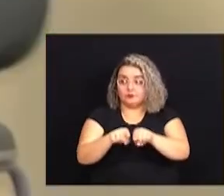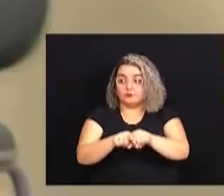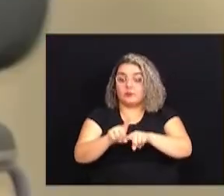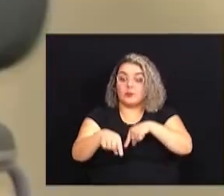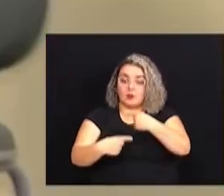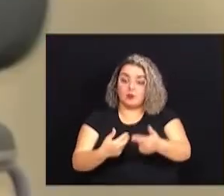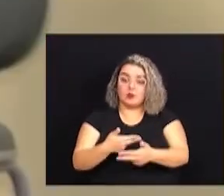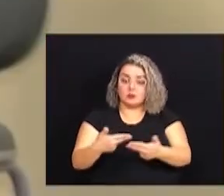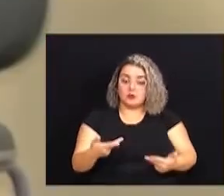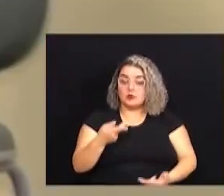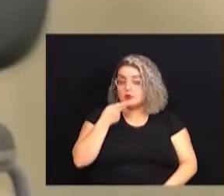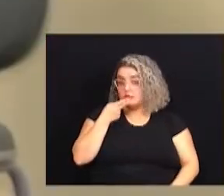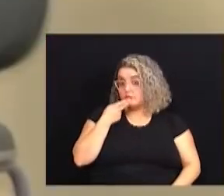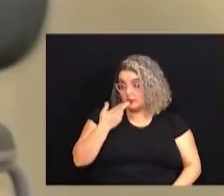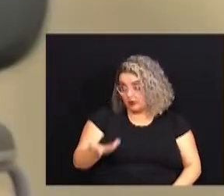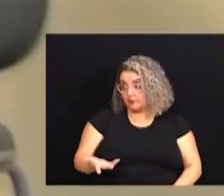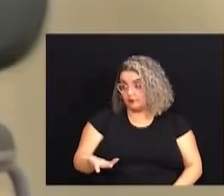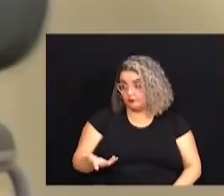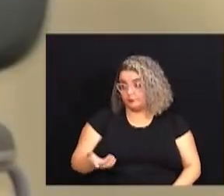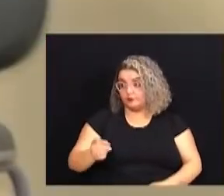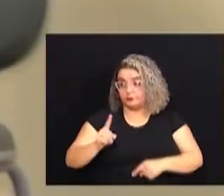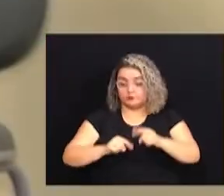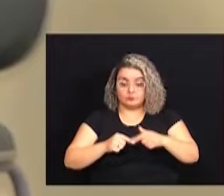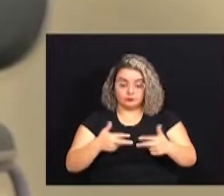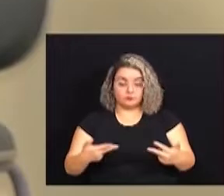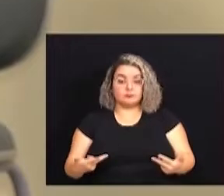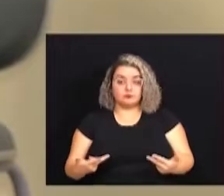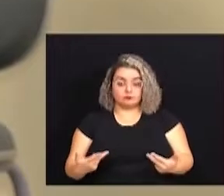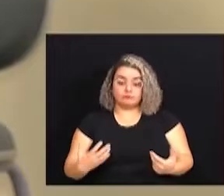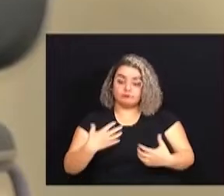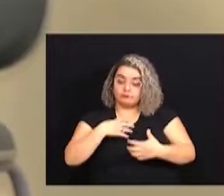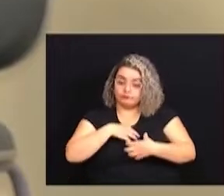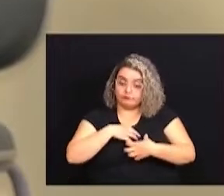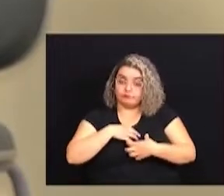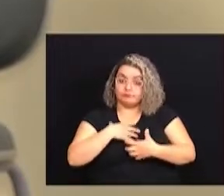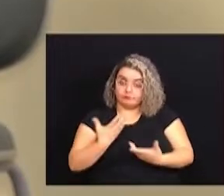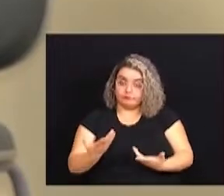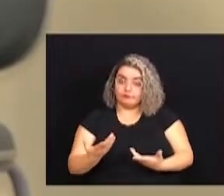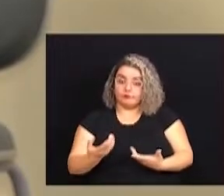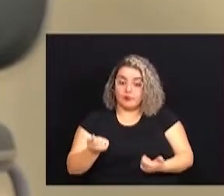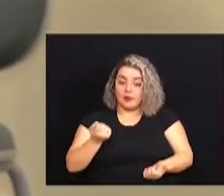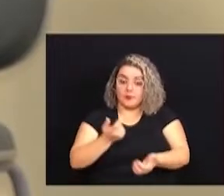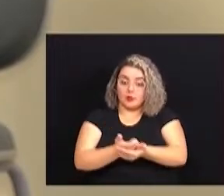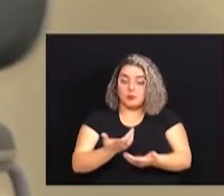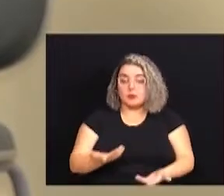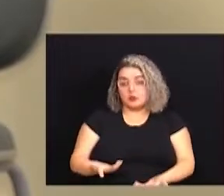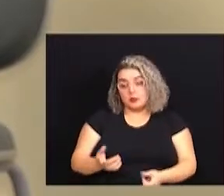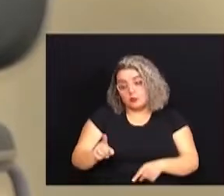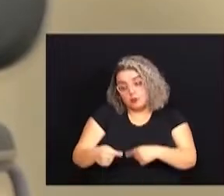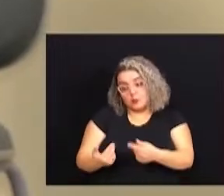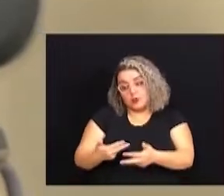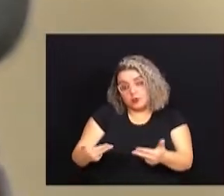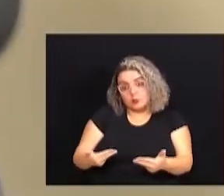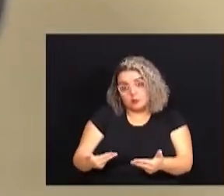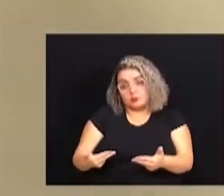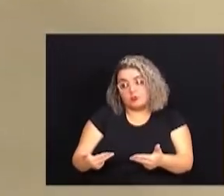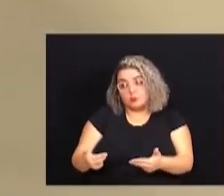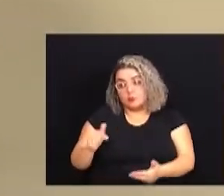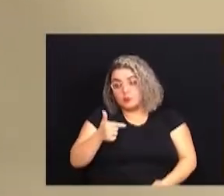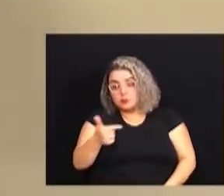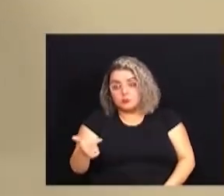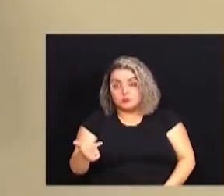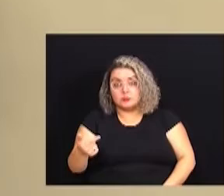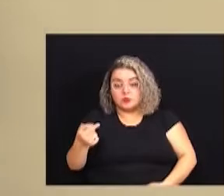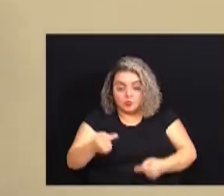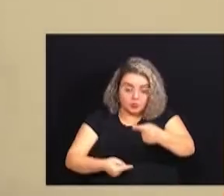uma outra coisa importante a se falar. É um produto que tem um fator emocional muito forte na decisão de consumo e, por outro lado, por não ter